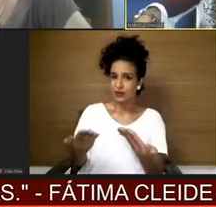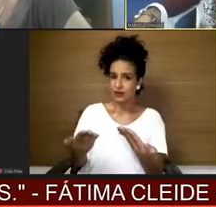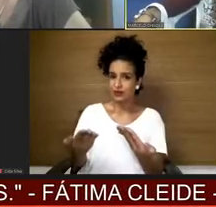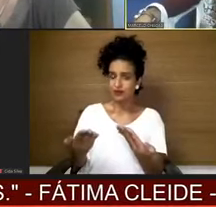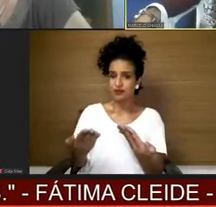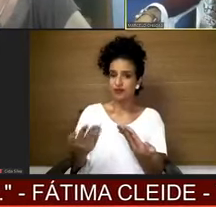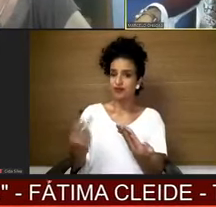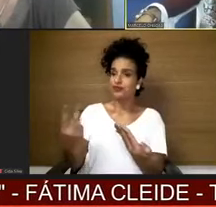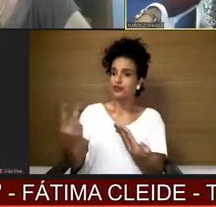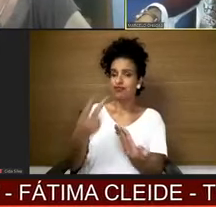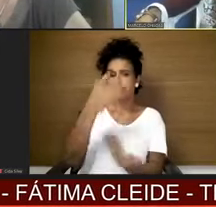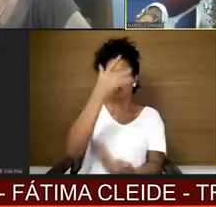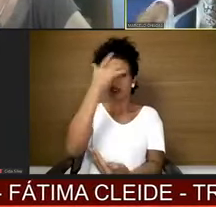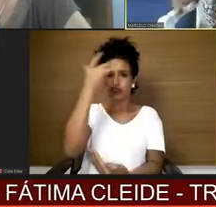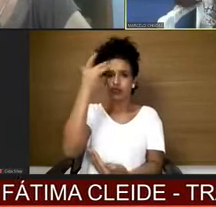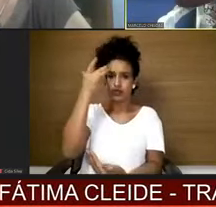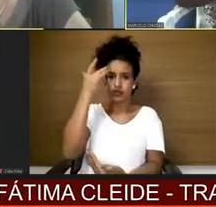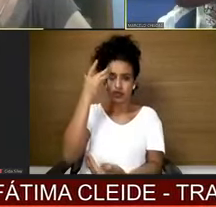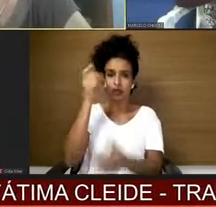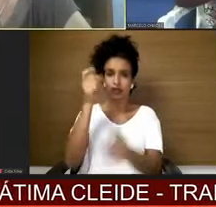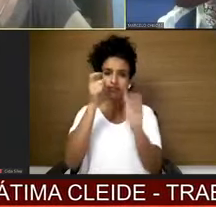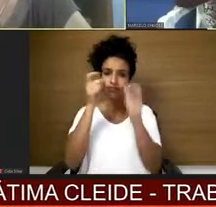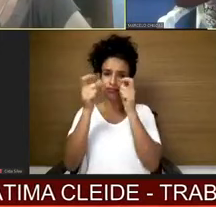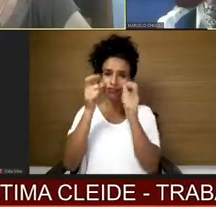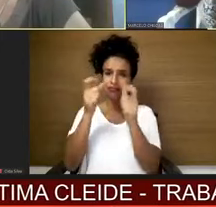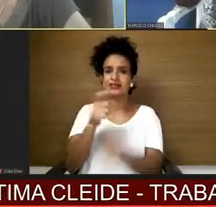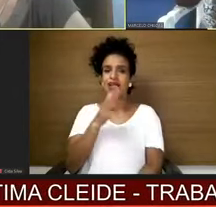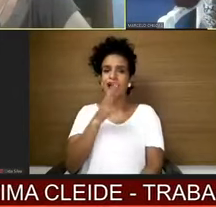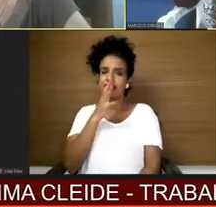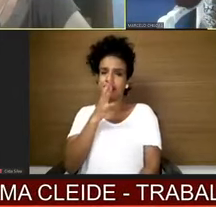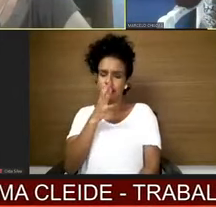pessoal que está nos acompanhando,